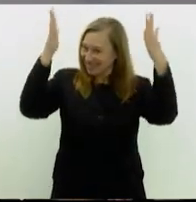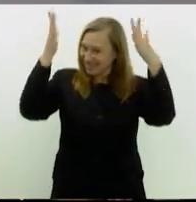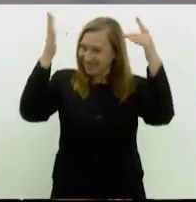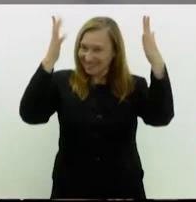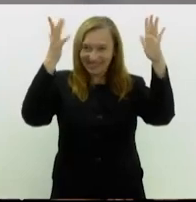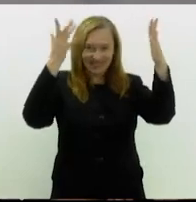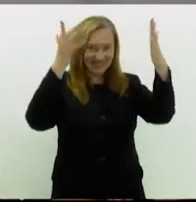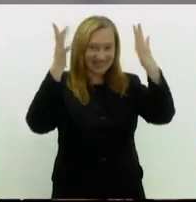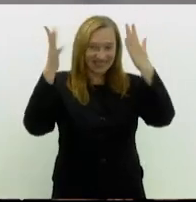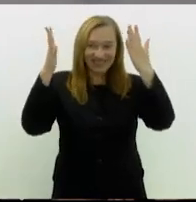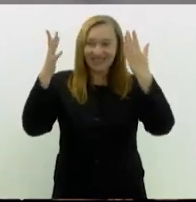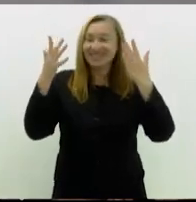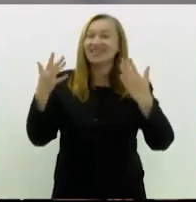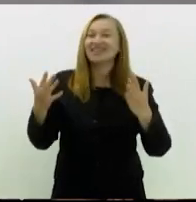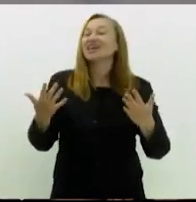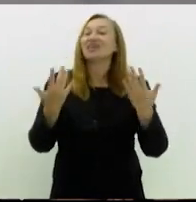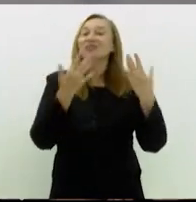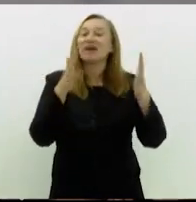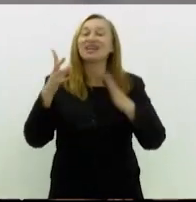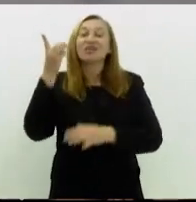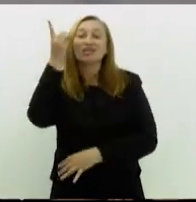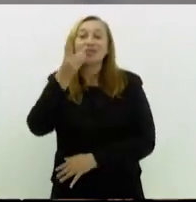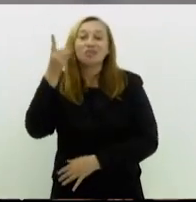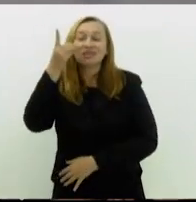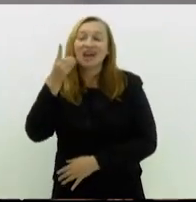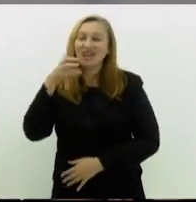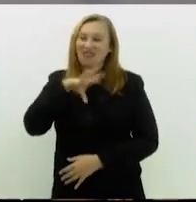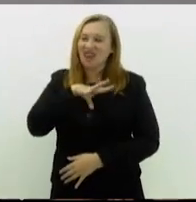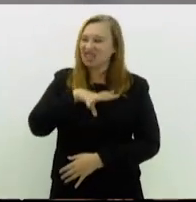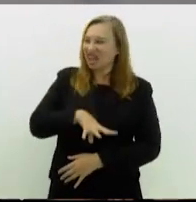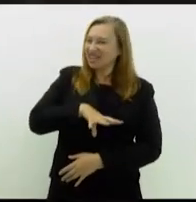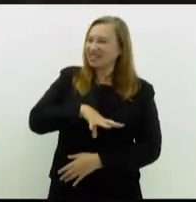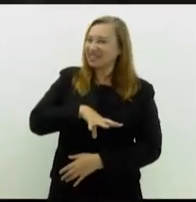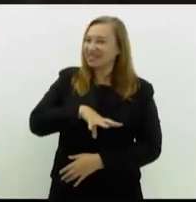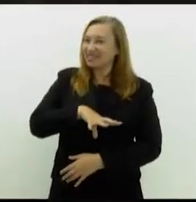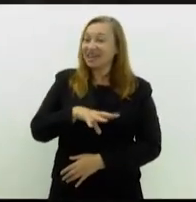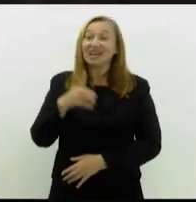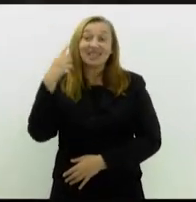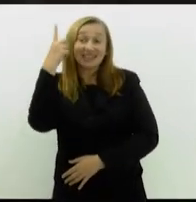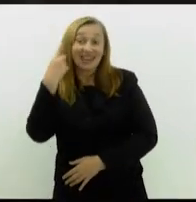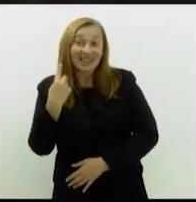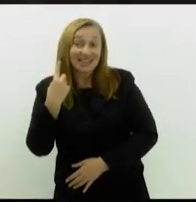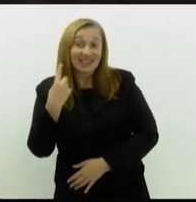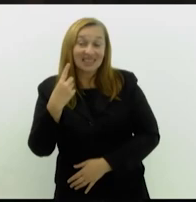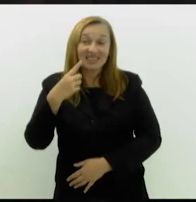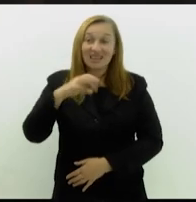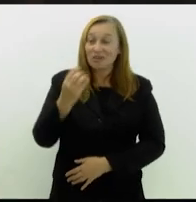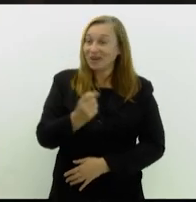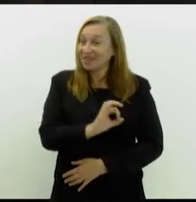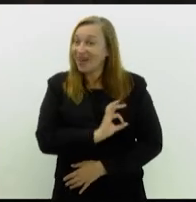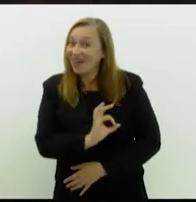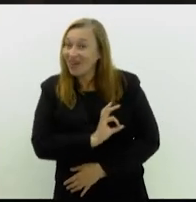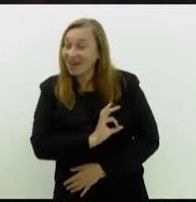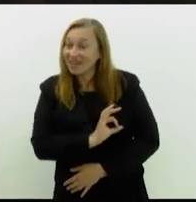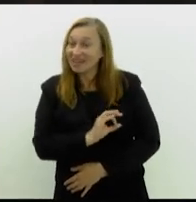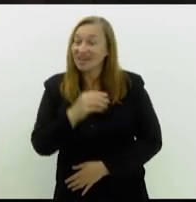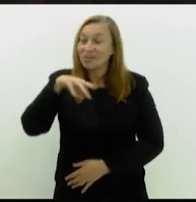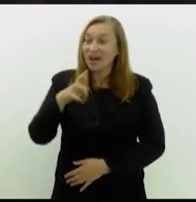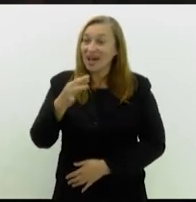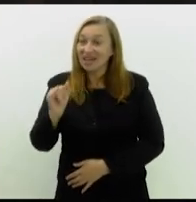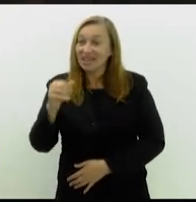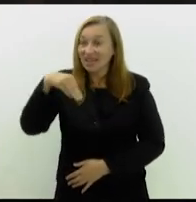histórico saudar os nossos deputados vascaínos Dani Monteiro Mara Rocha Marina